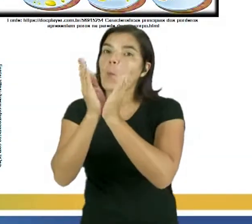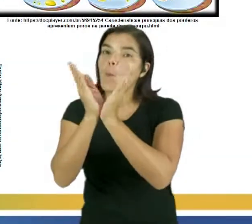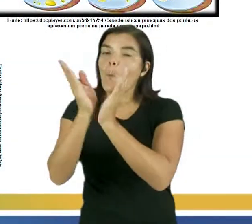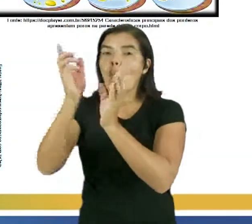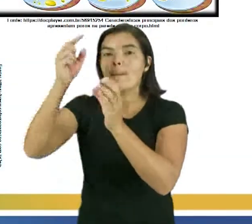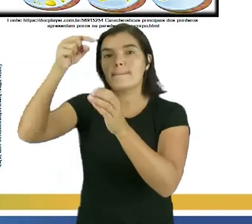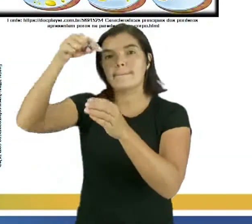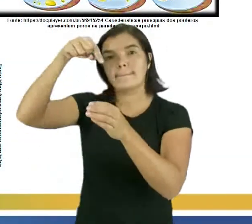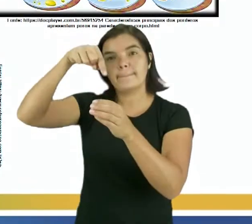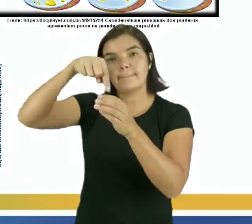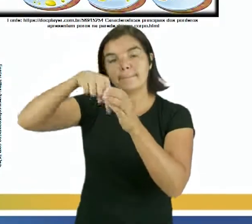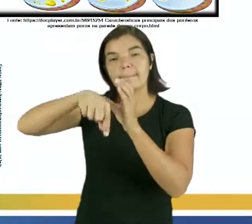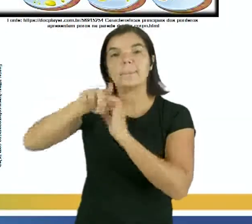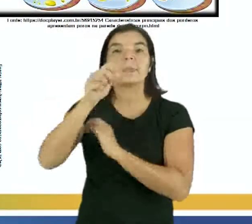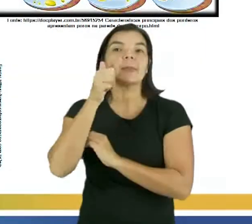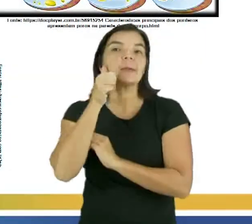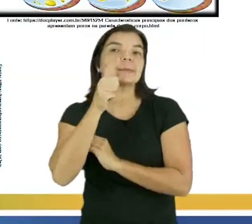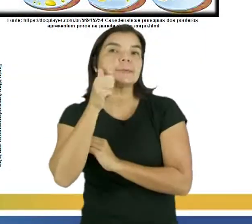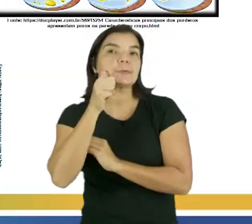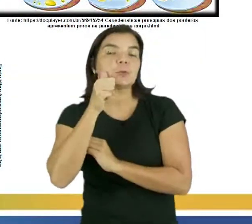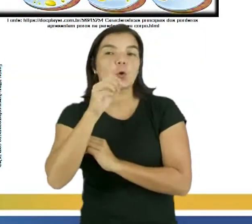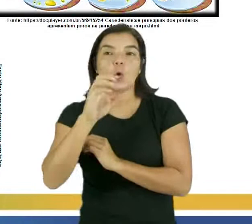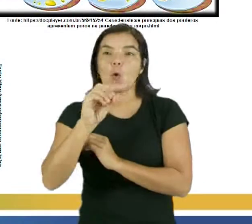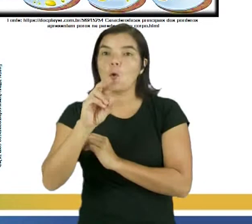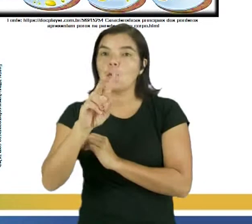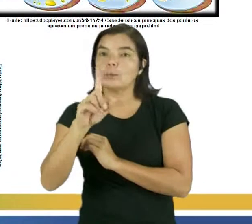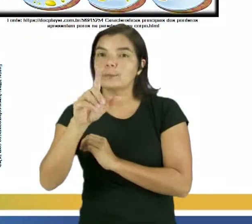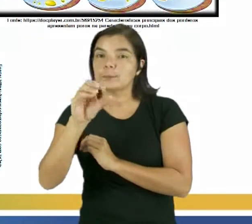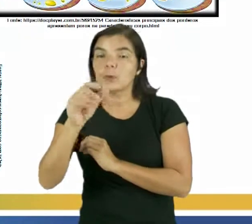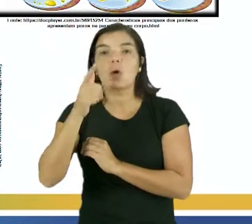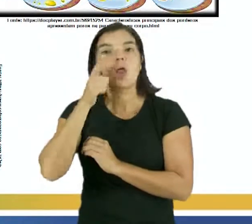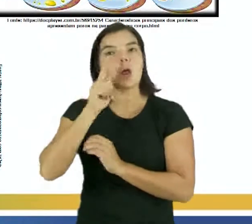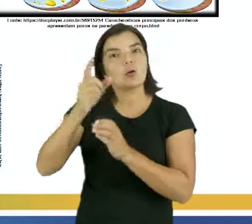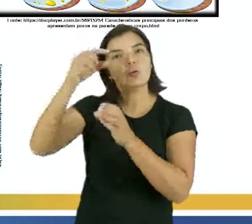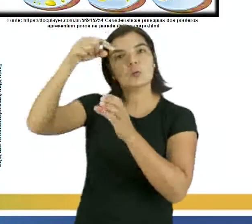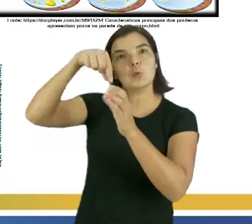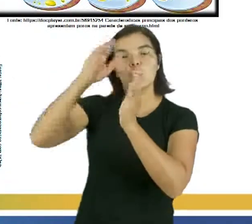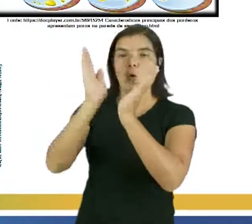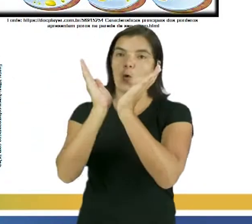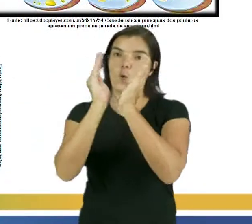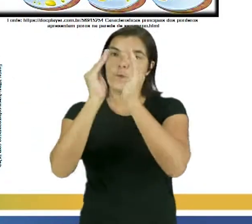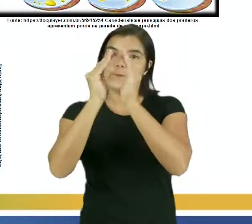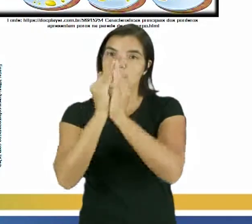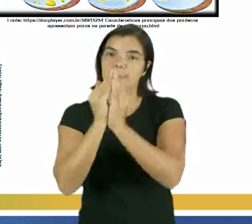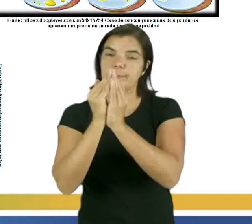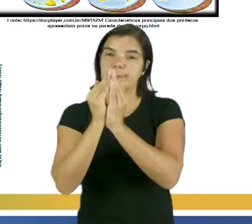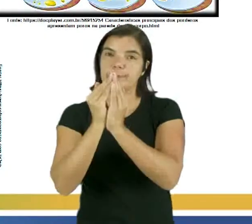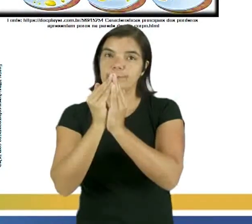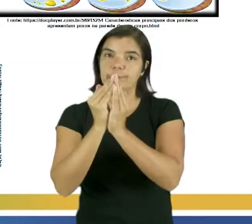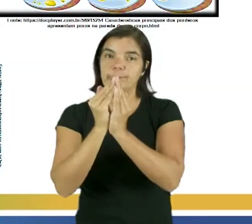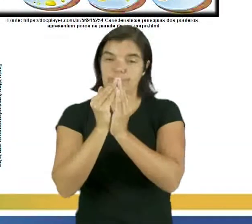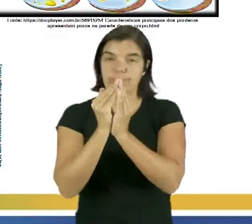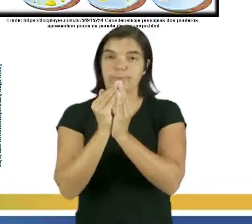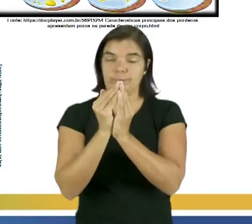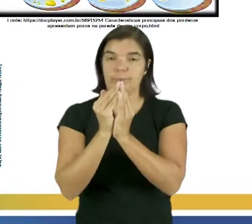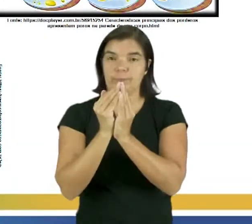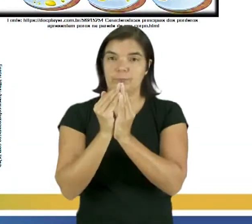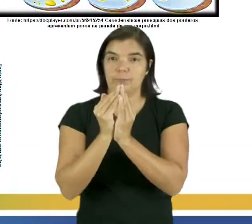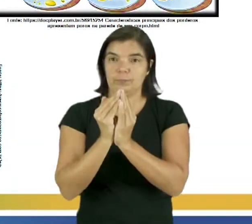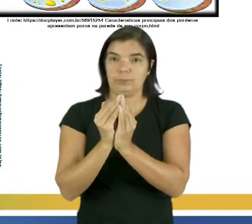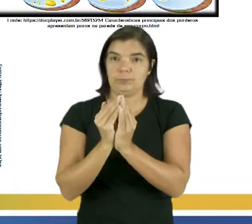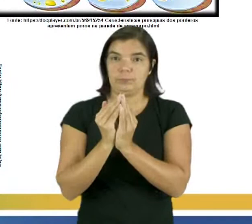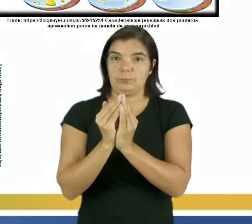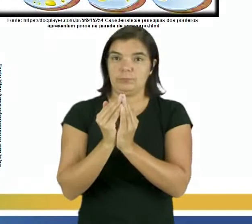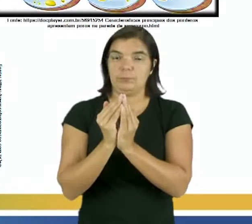e que tenha o quê? Que tenha um óvulo para ser fecundado. Ele conseguiu entrar, fecundou o óvulo. Fecundou o óvulo, o ósculo vai